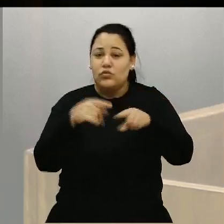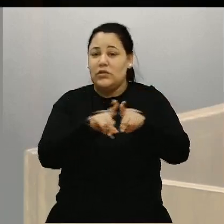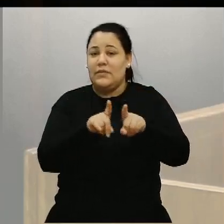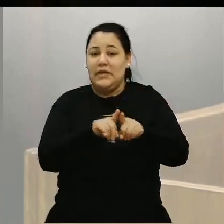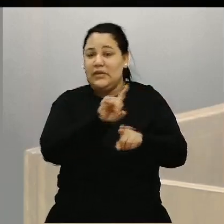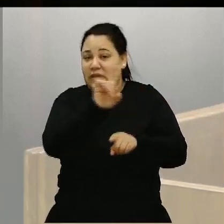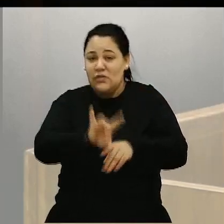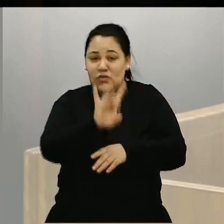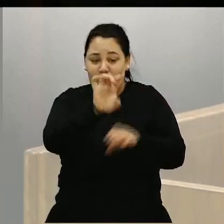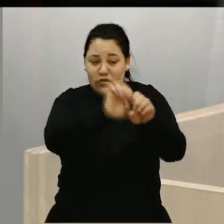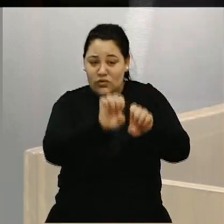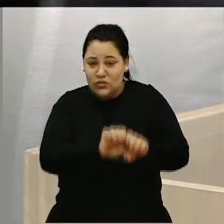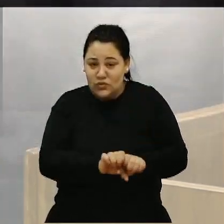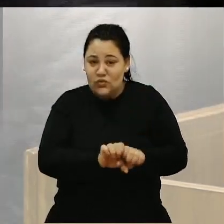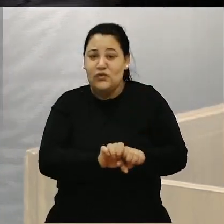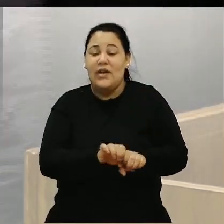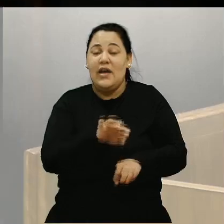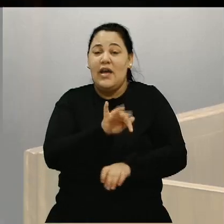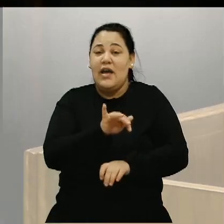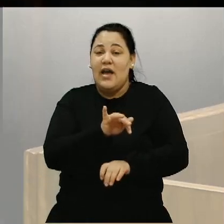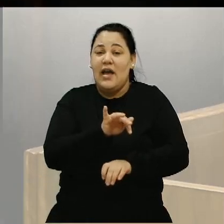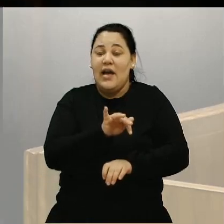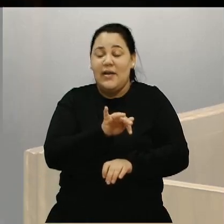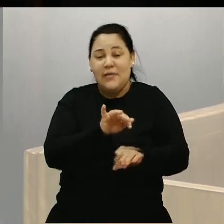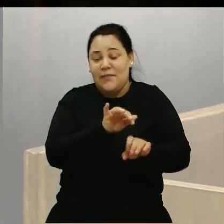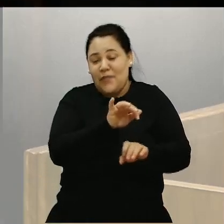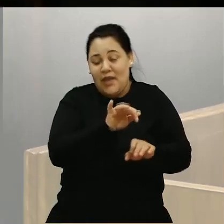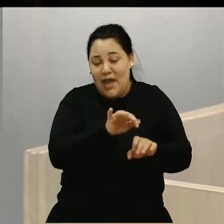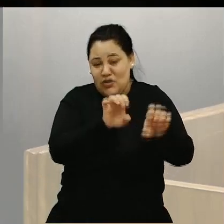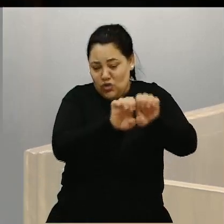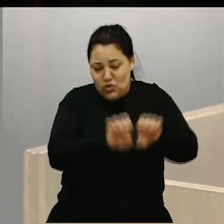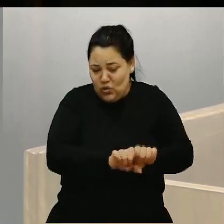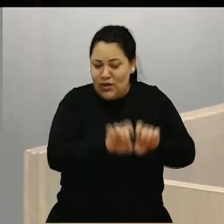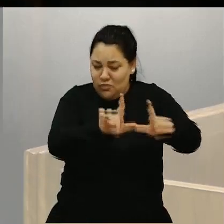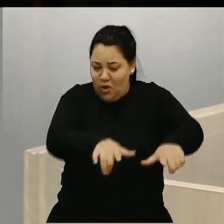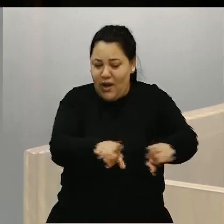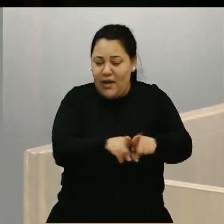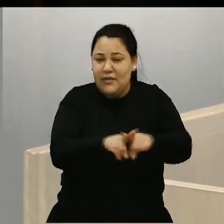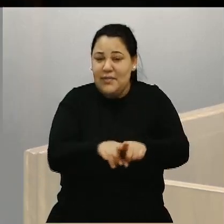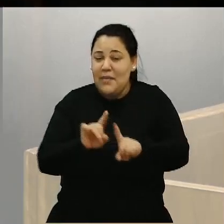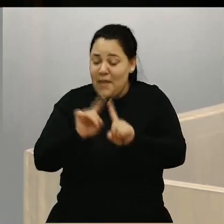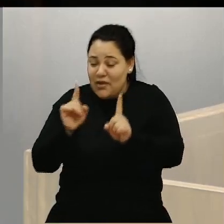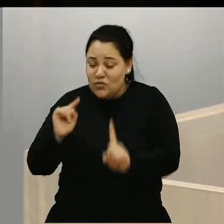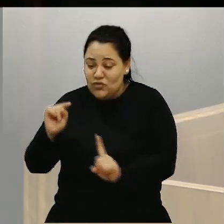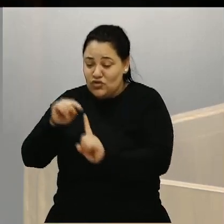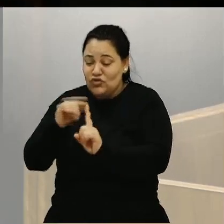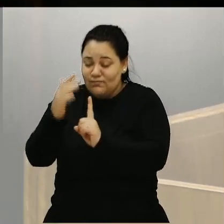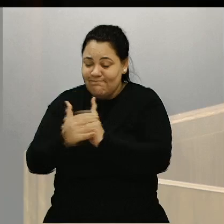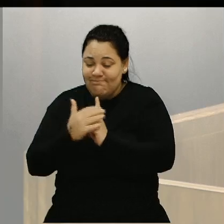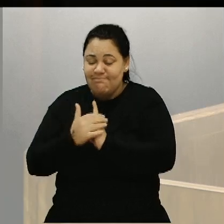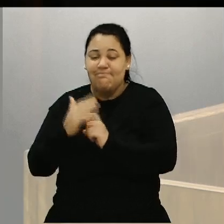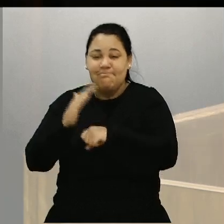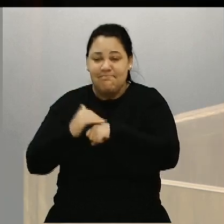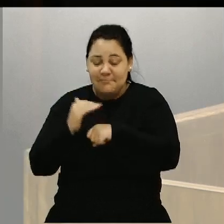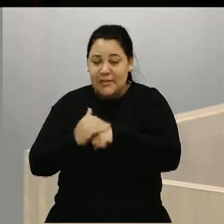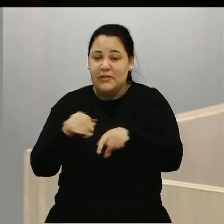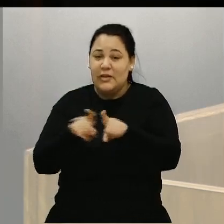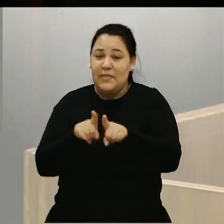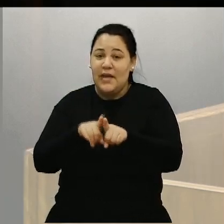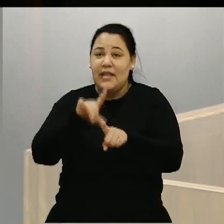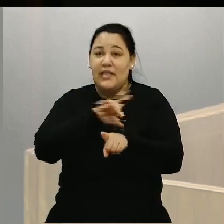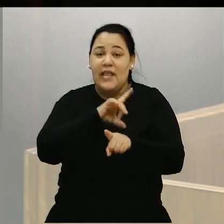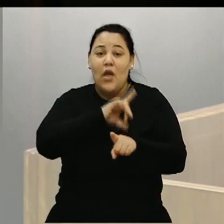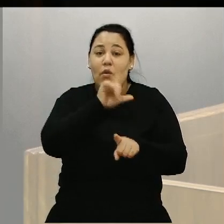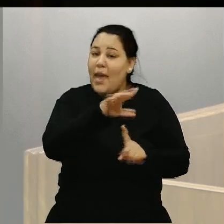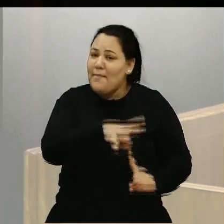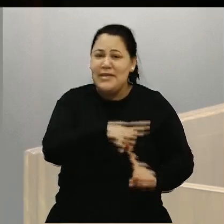estrutura física, além da intenção de acolher, de cuidar dessas crianças e familiares, existe o que é prioritário no